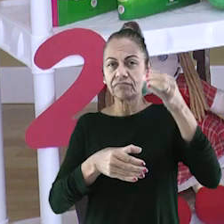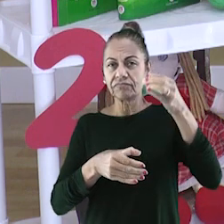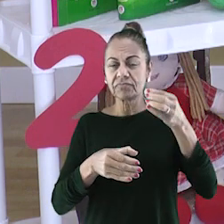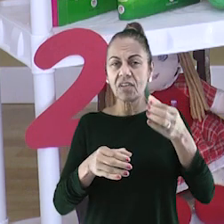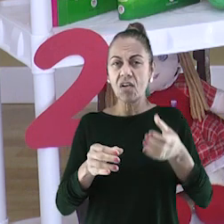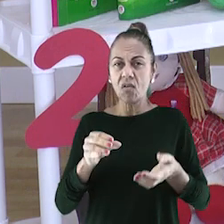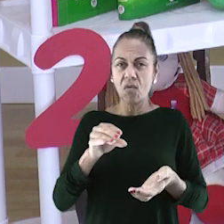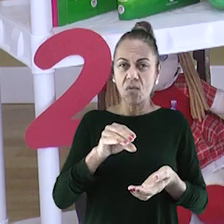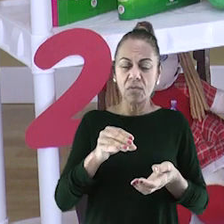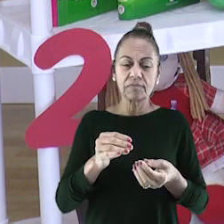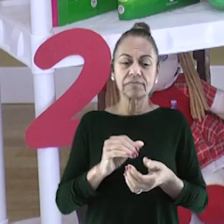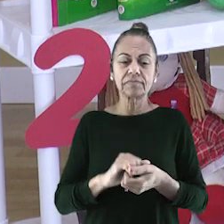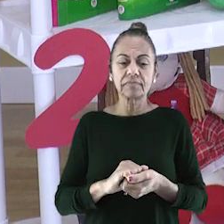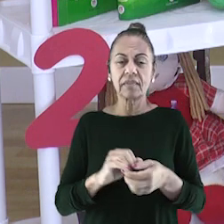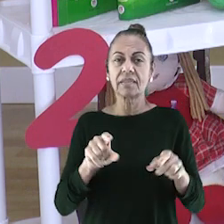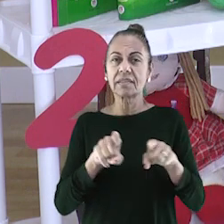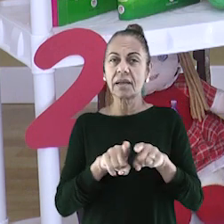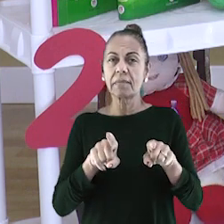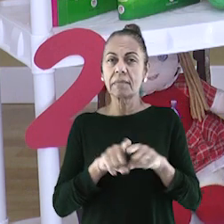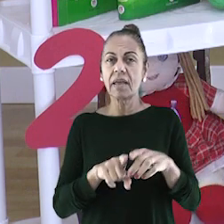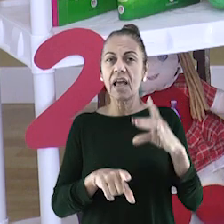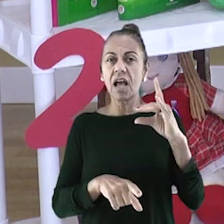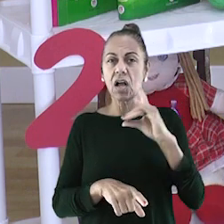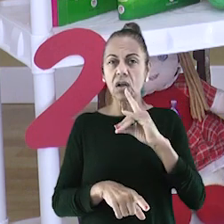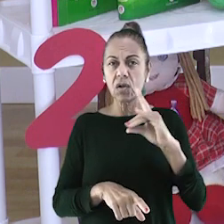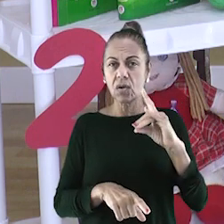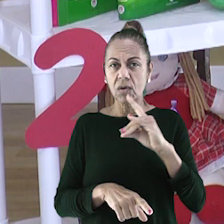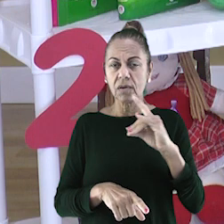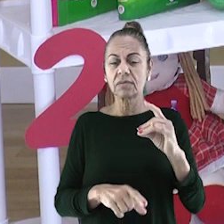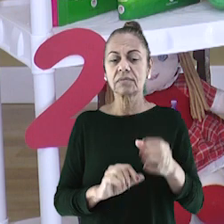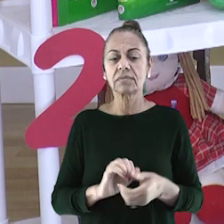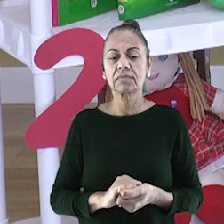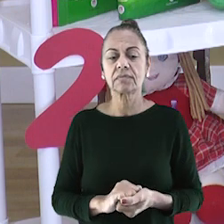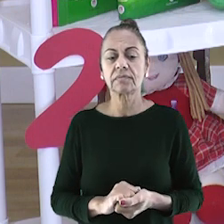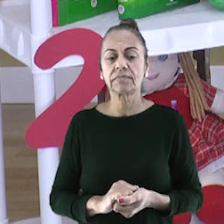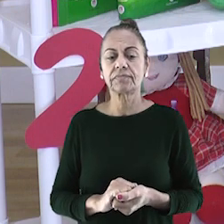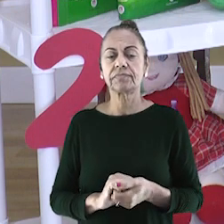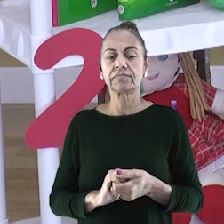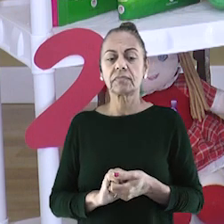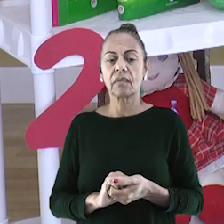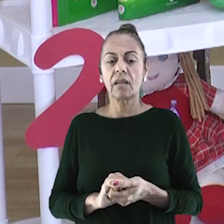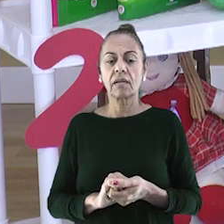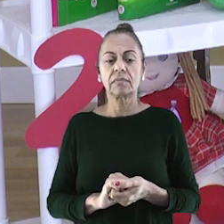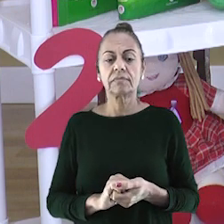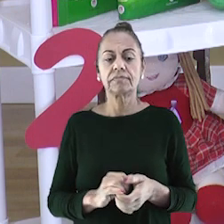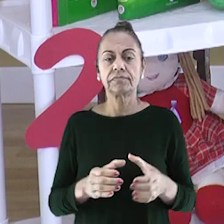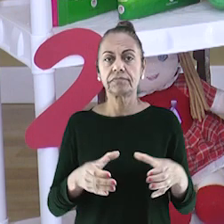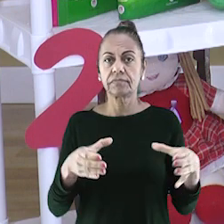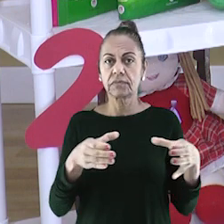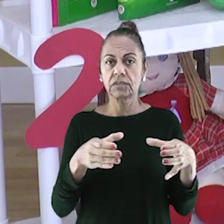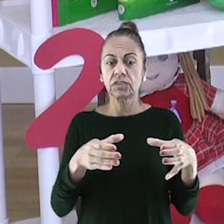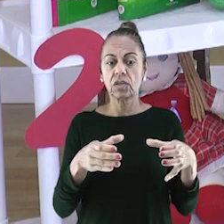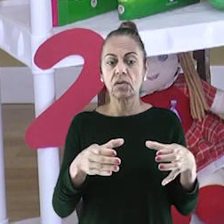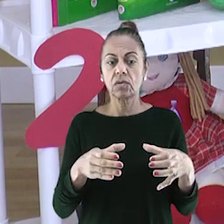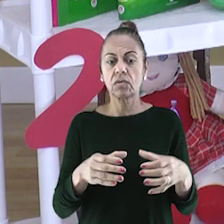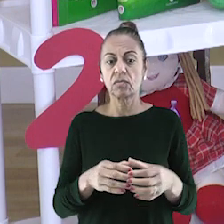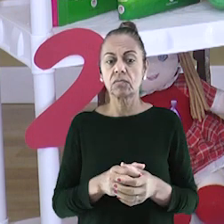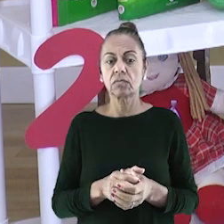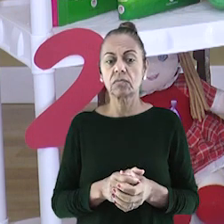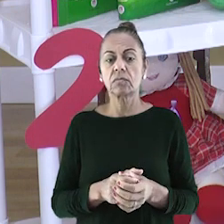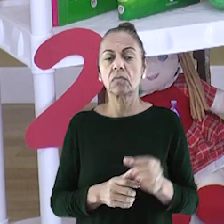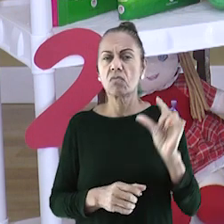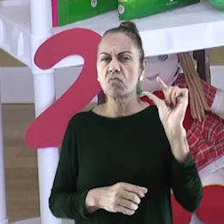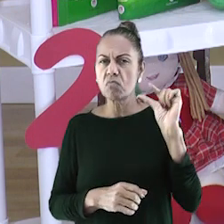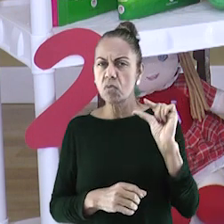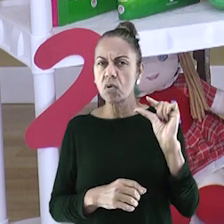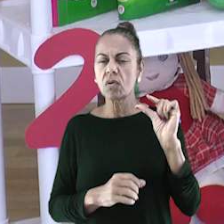transparente. E se você tiver algum corante e quiser fazer ela colorida, é só você utilizar o corante. Então é bem assim, numa tigela, nós vamos